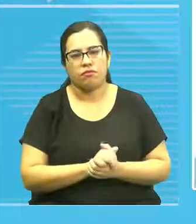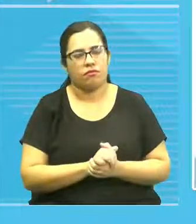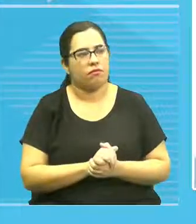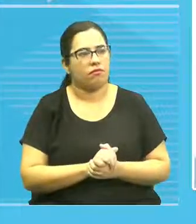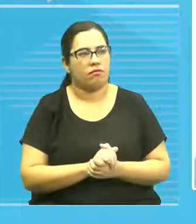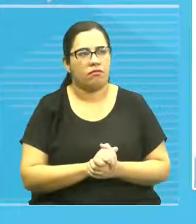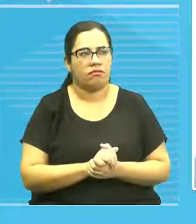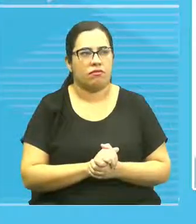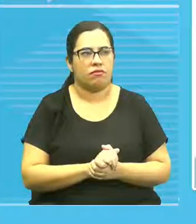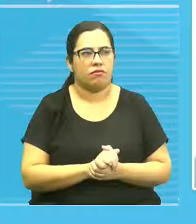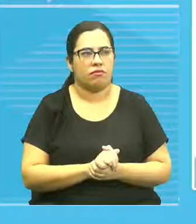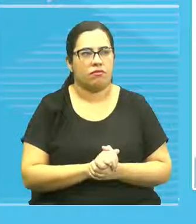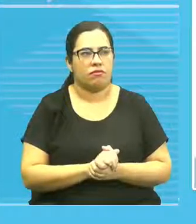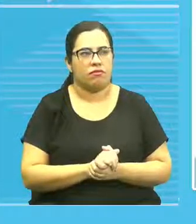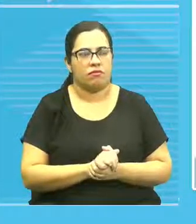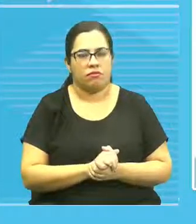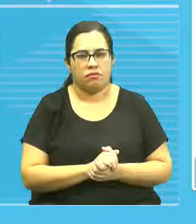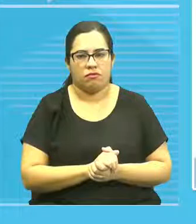Eu não ia, não.